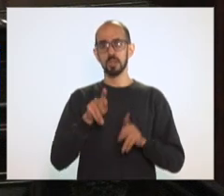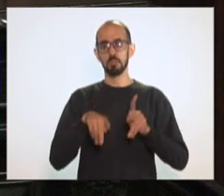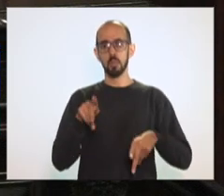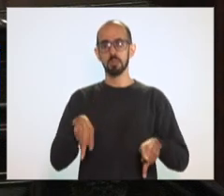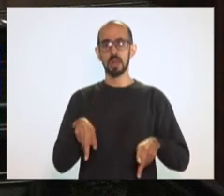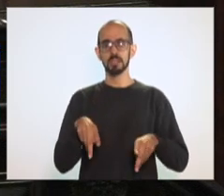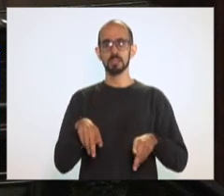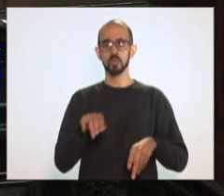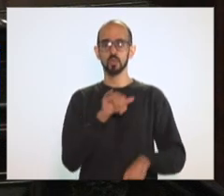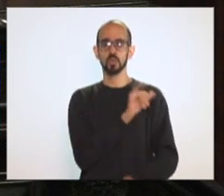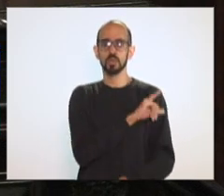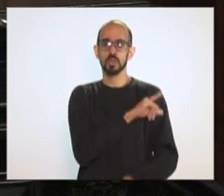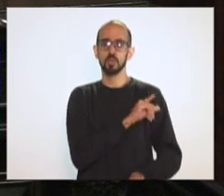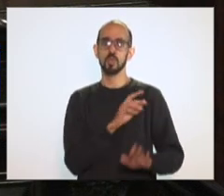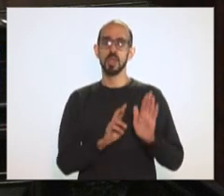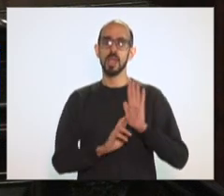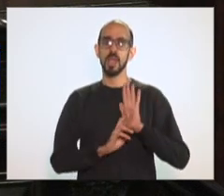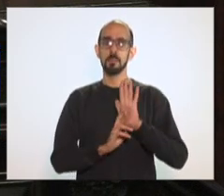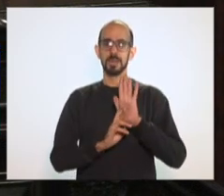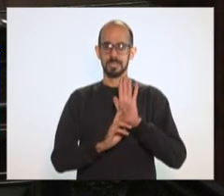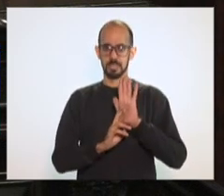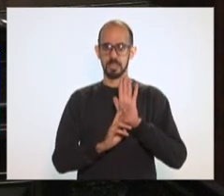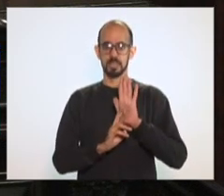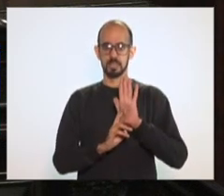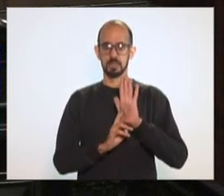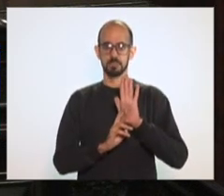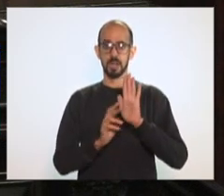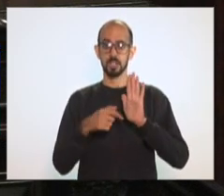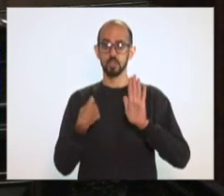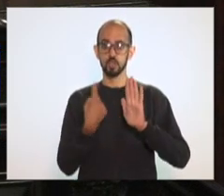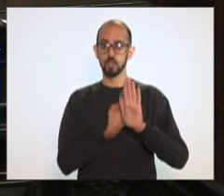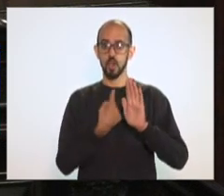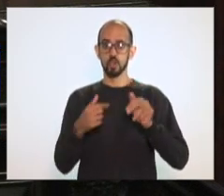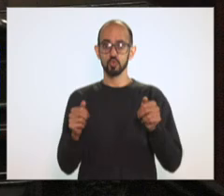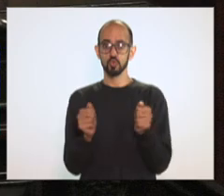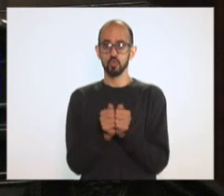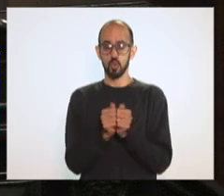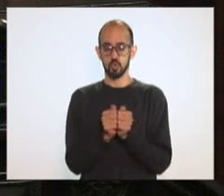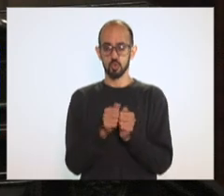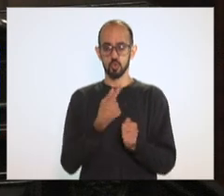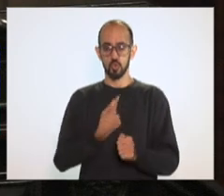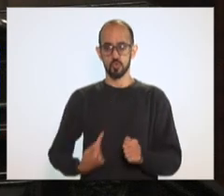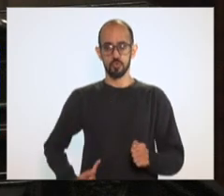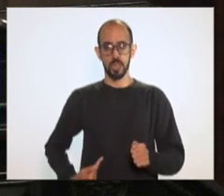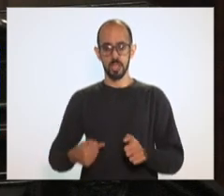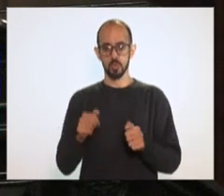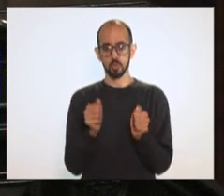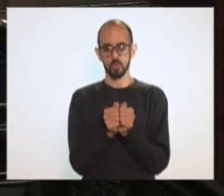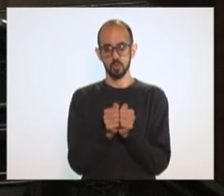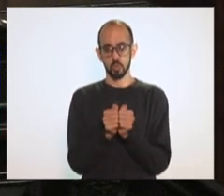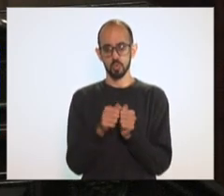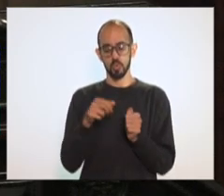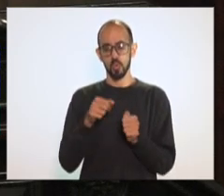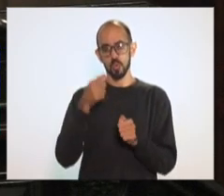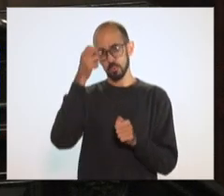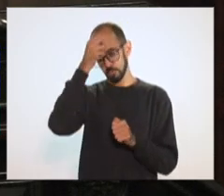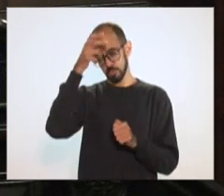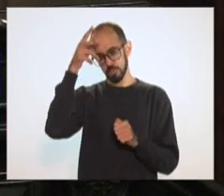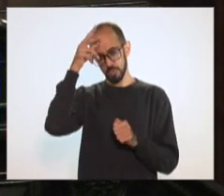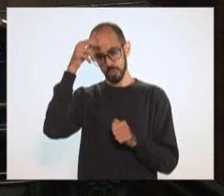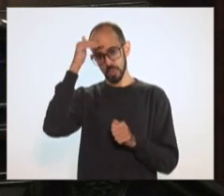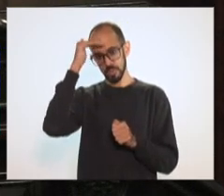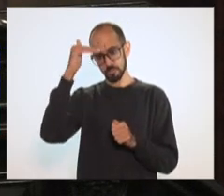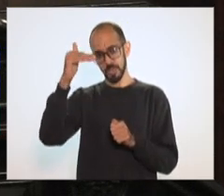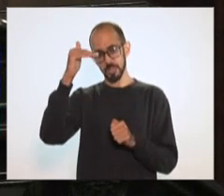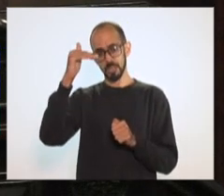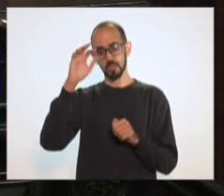reunidos à mesa para que tomássemos medidas juntos, o governo do estado com os governos municipais, respeitando o que